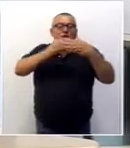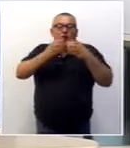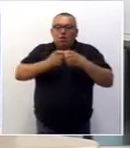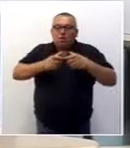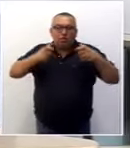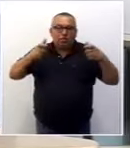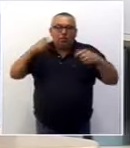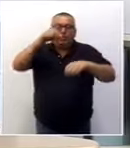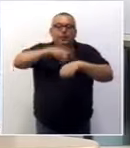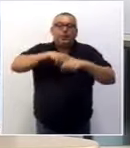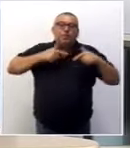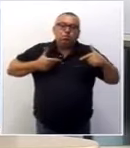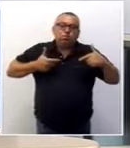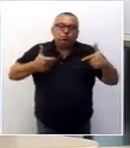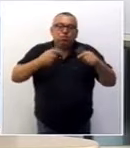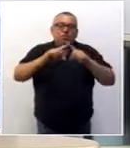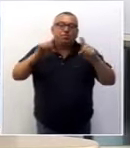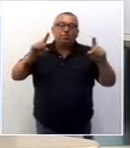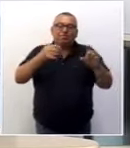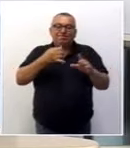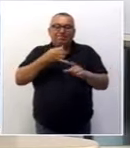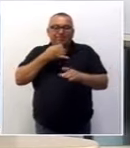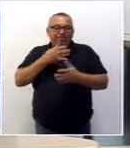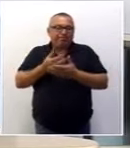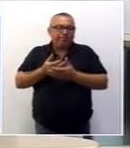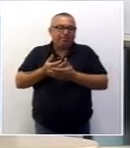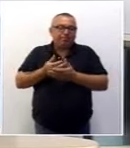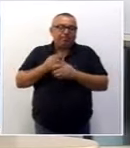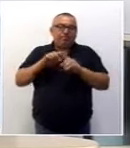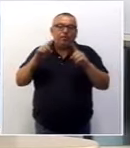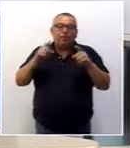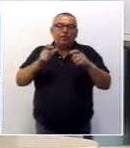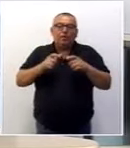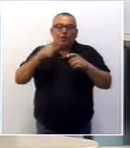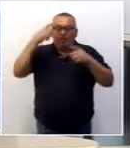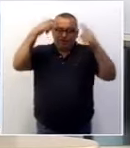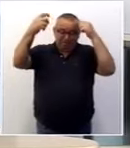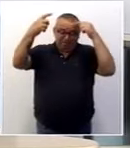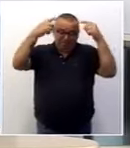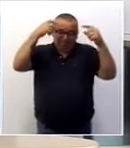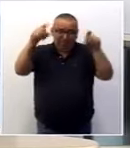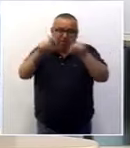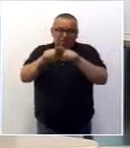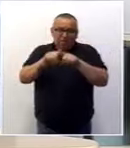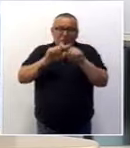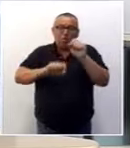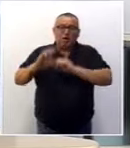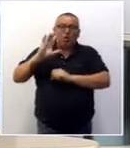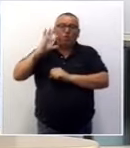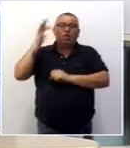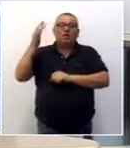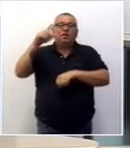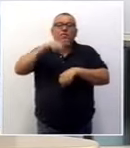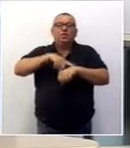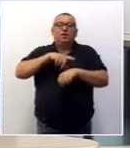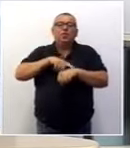momentos de guerra, né? Infelizmente, né? Mas as grandes invenções se dão nesses momentos